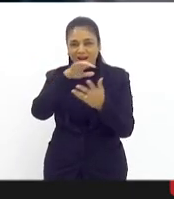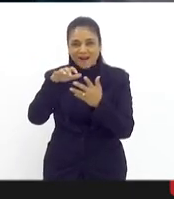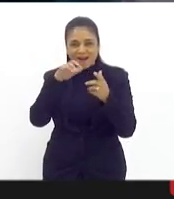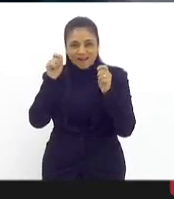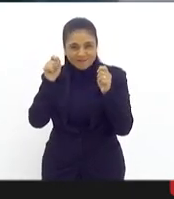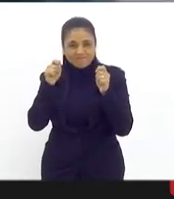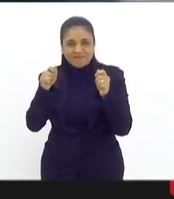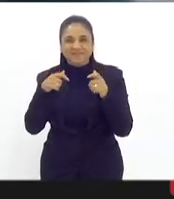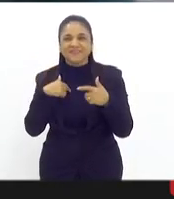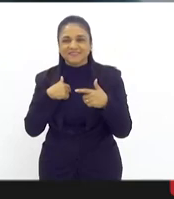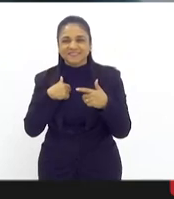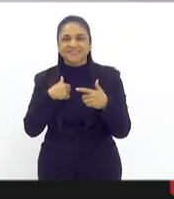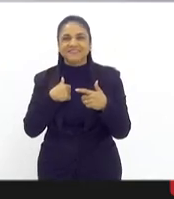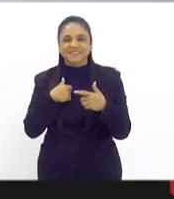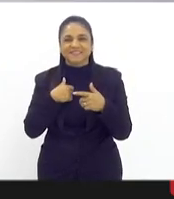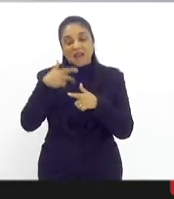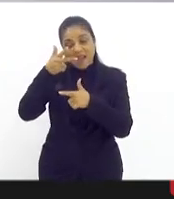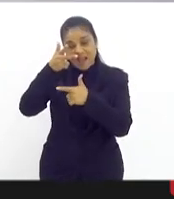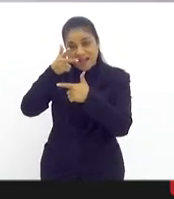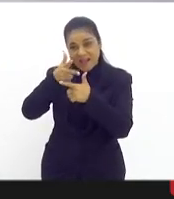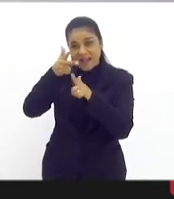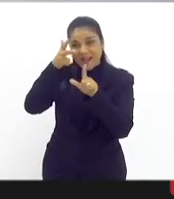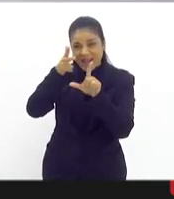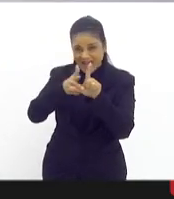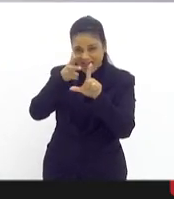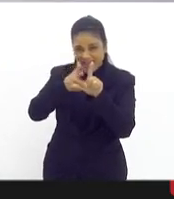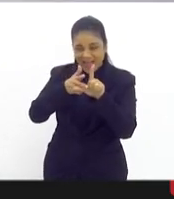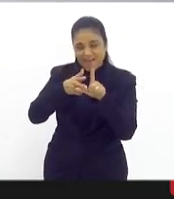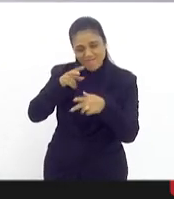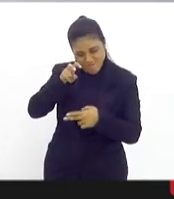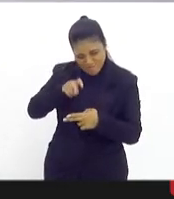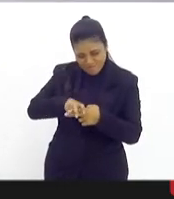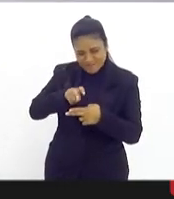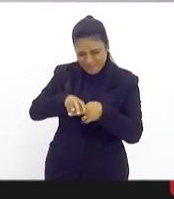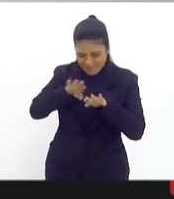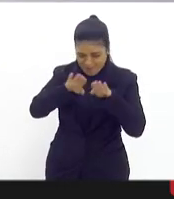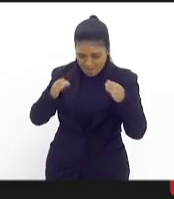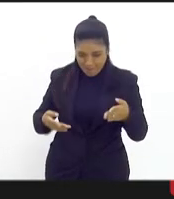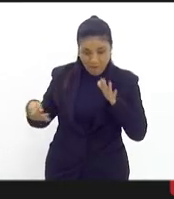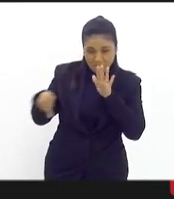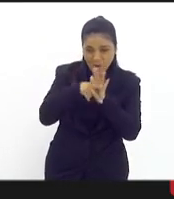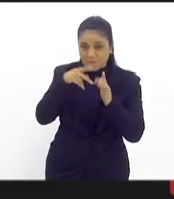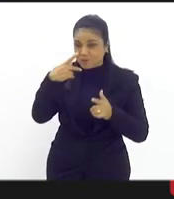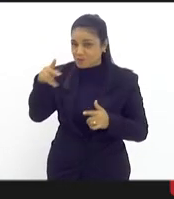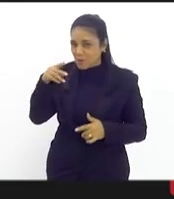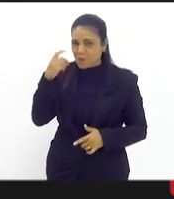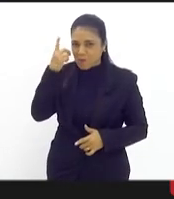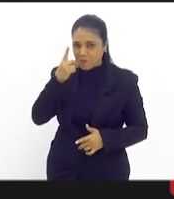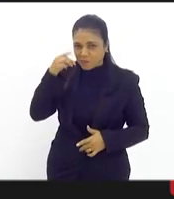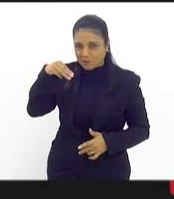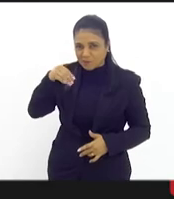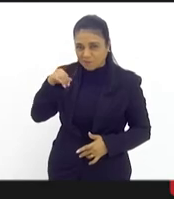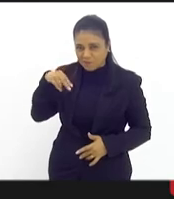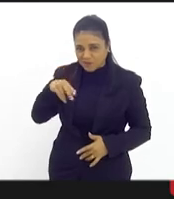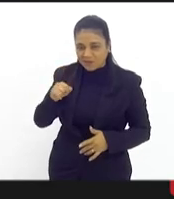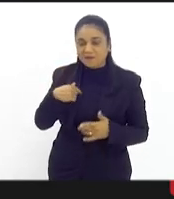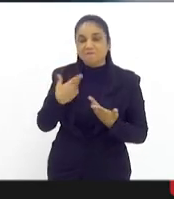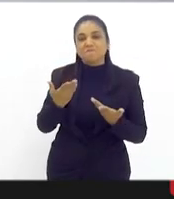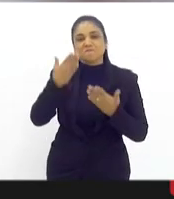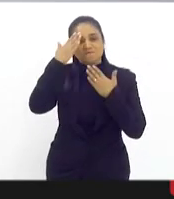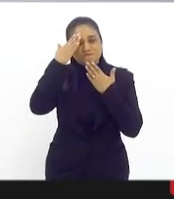então, farei minhas lives a partir de agora aqui na sua mesa. Mas olha, muitíssimo obrigada. E o